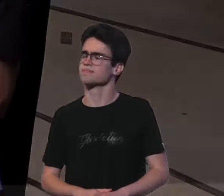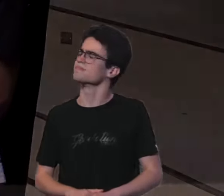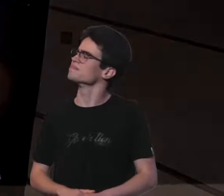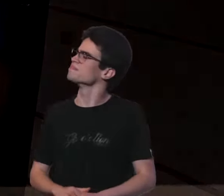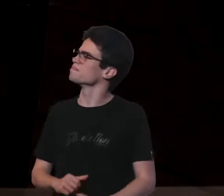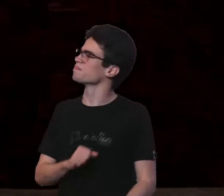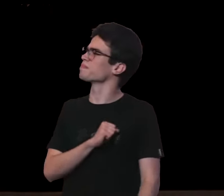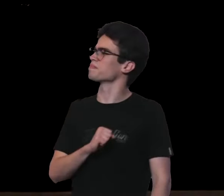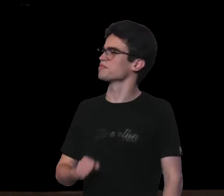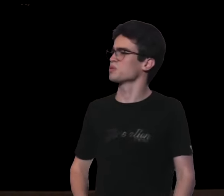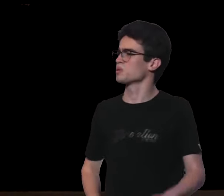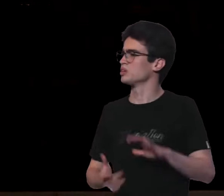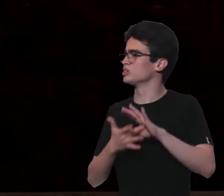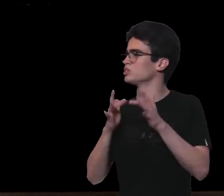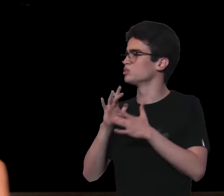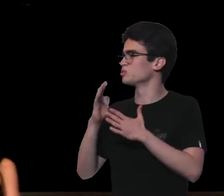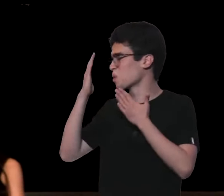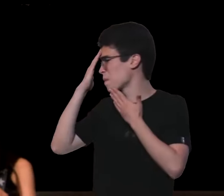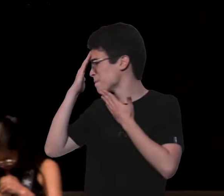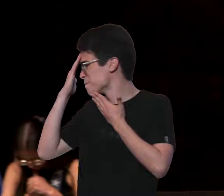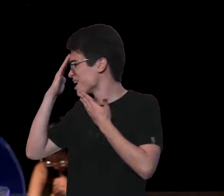Senhor Jesus, muito obrigado, Pai.